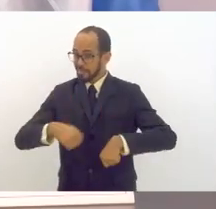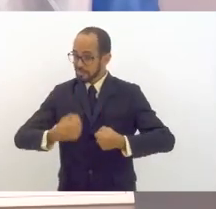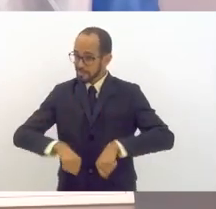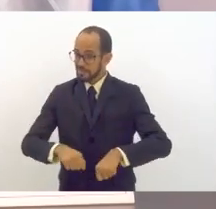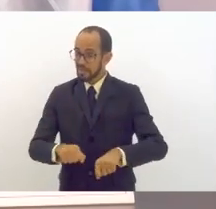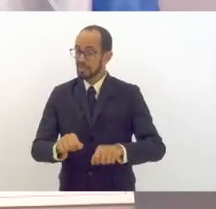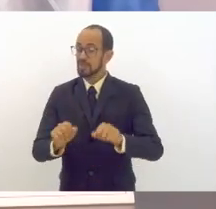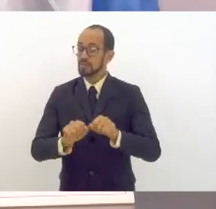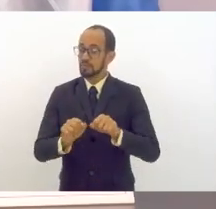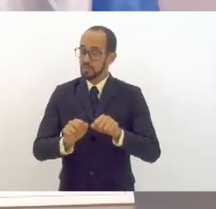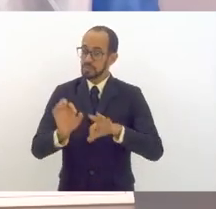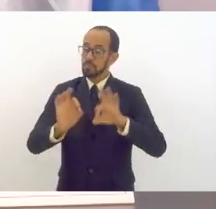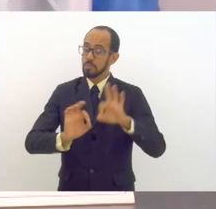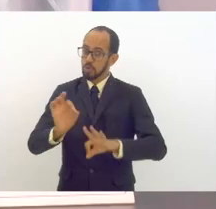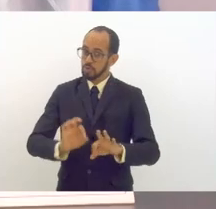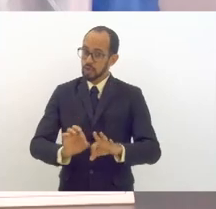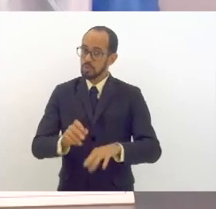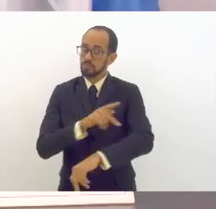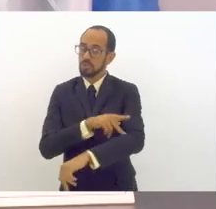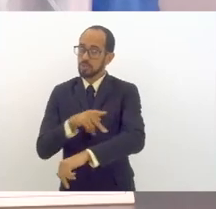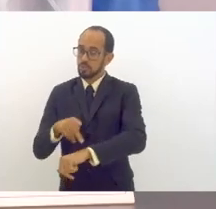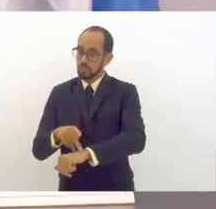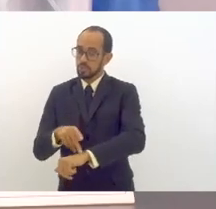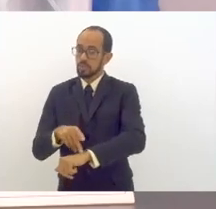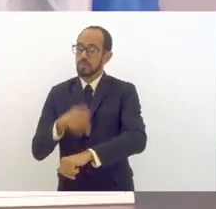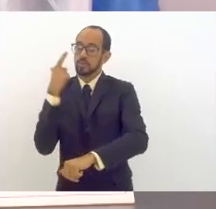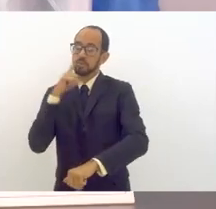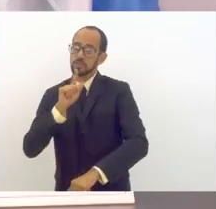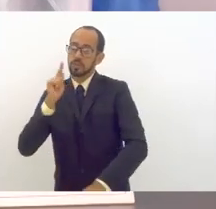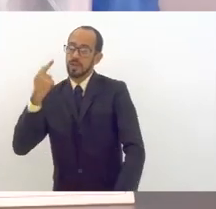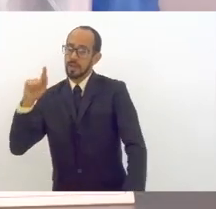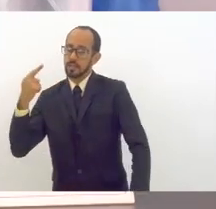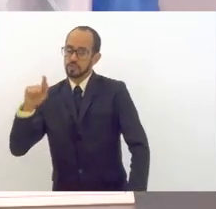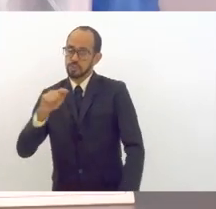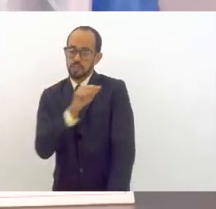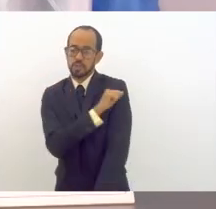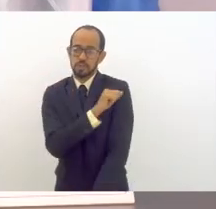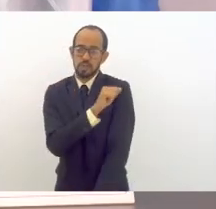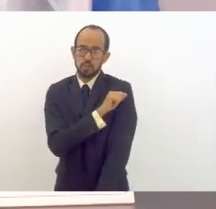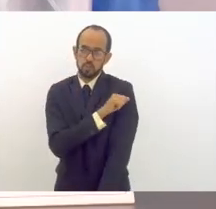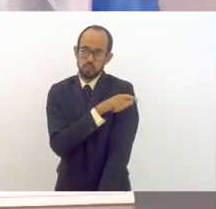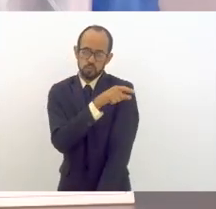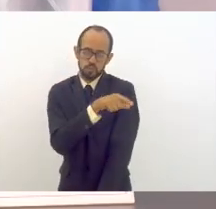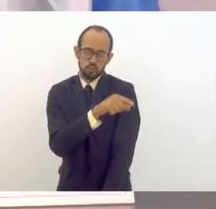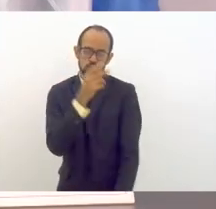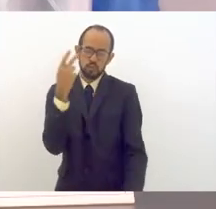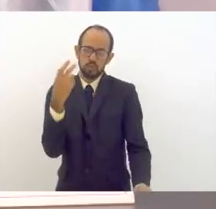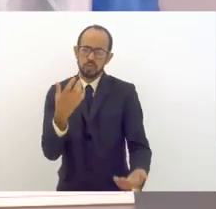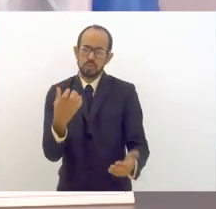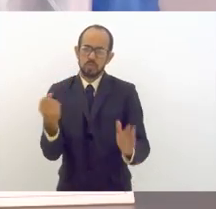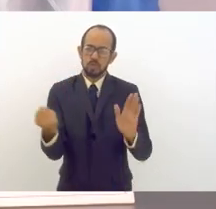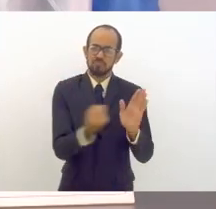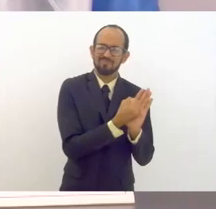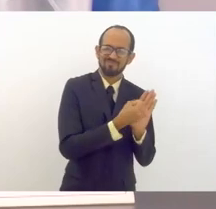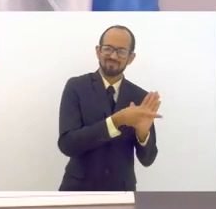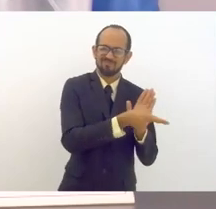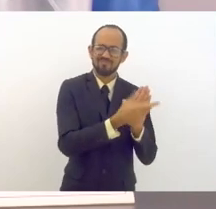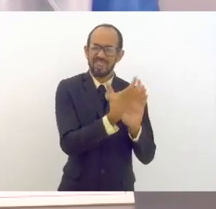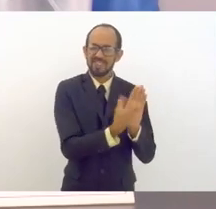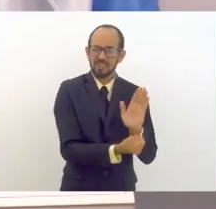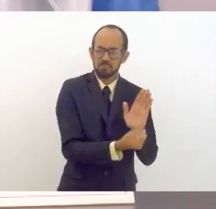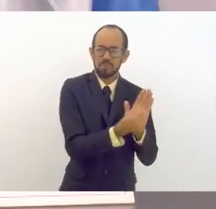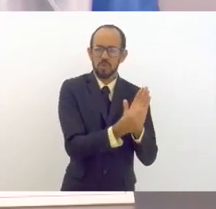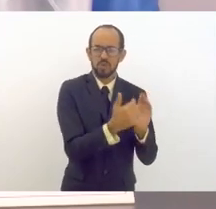ter projetos pedagógicos que garantam a esse estudante, que foi extremamente impactado no seu processo